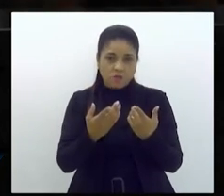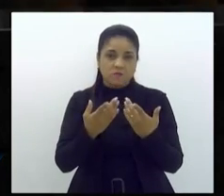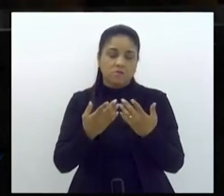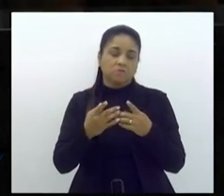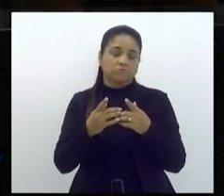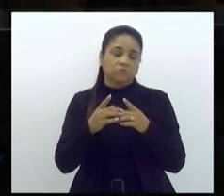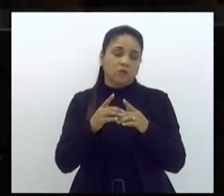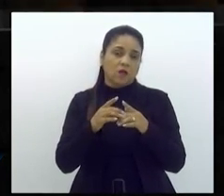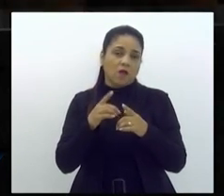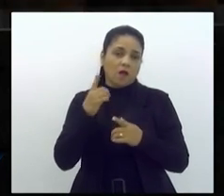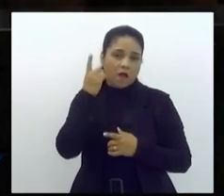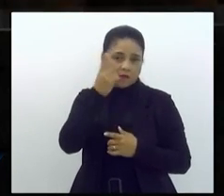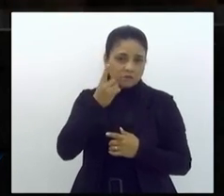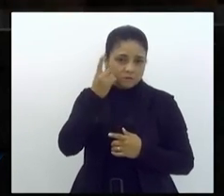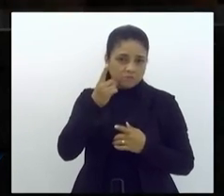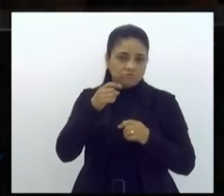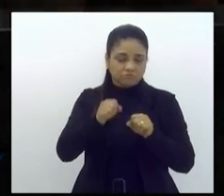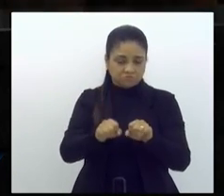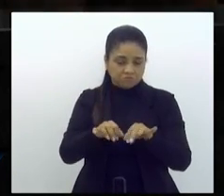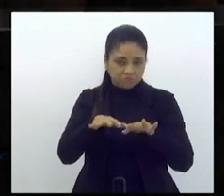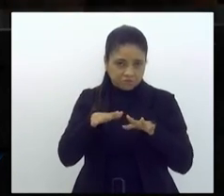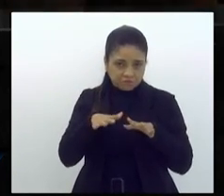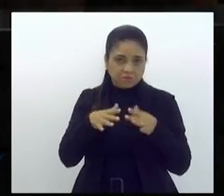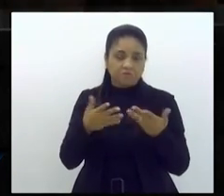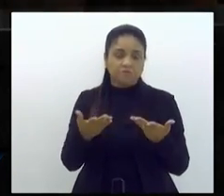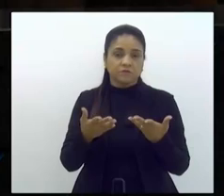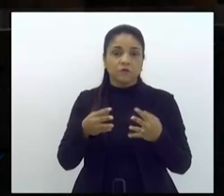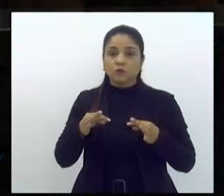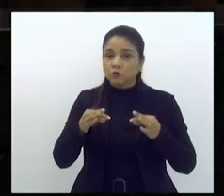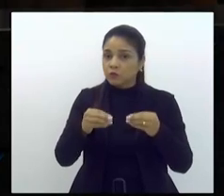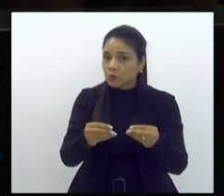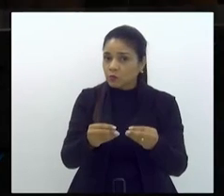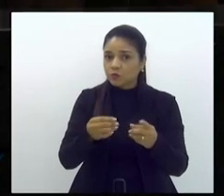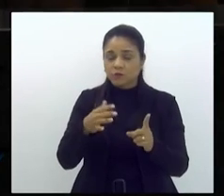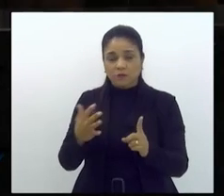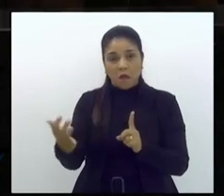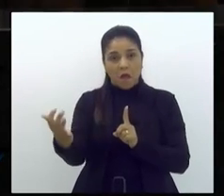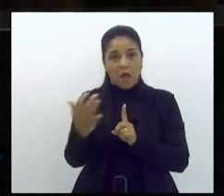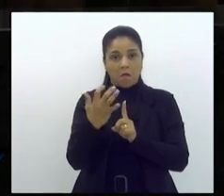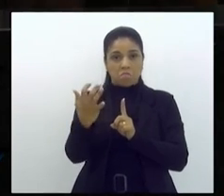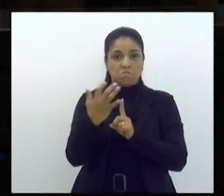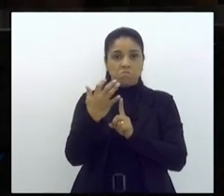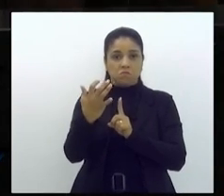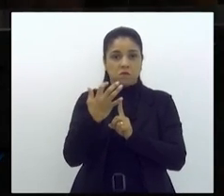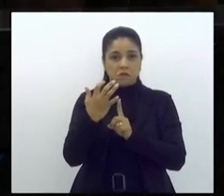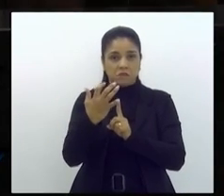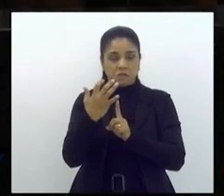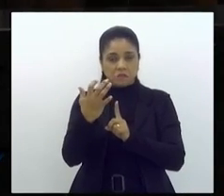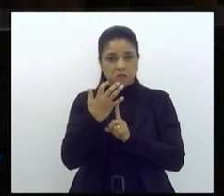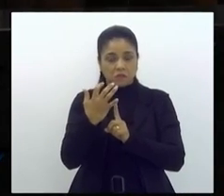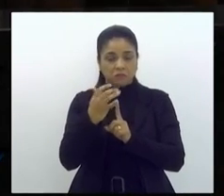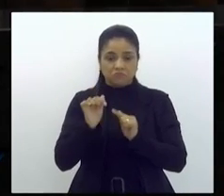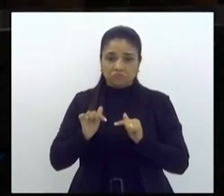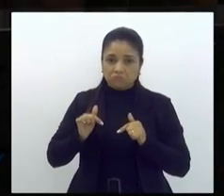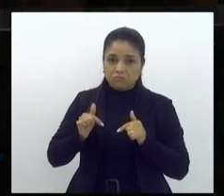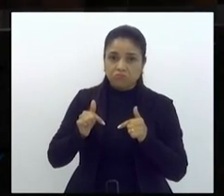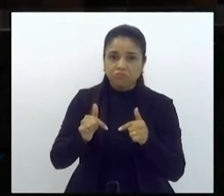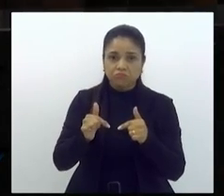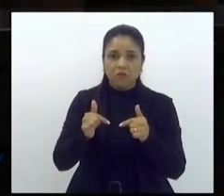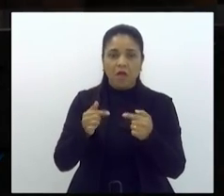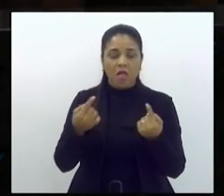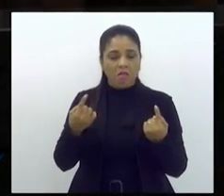todos e todas nós enquanto parlamentares estamos ameaçados por ti tudo atitudes